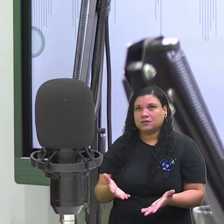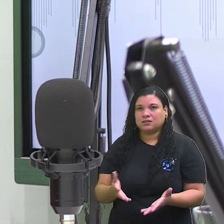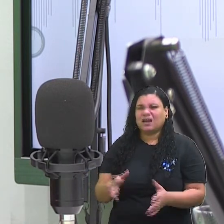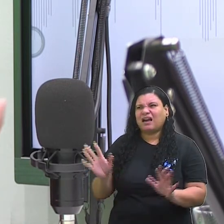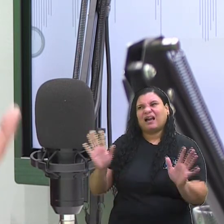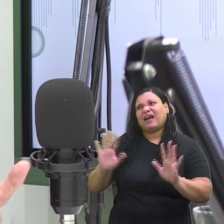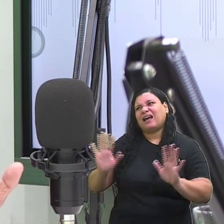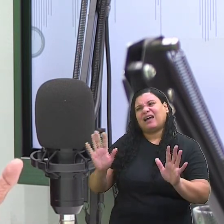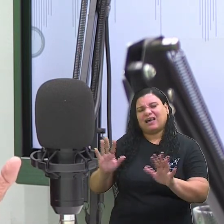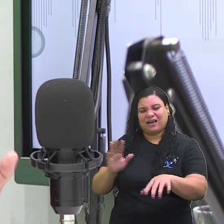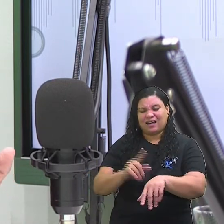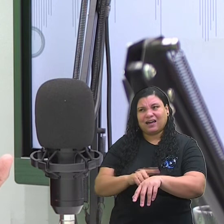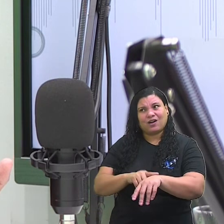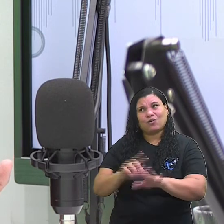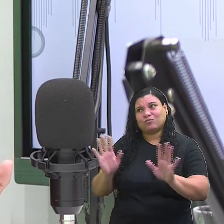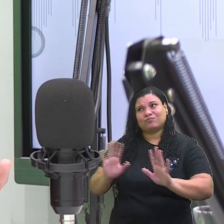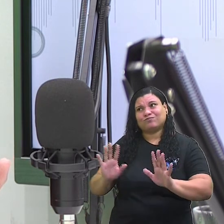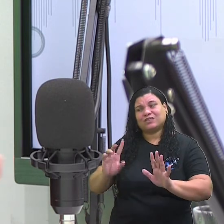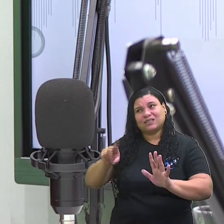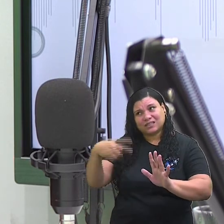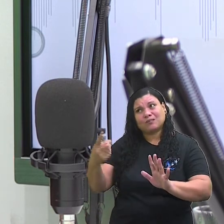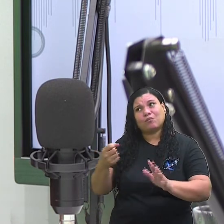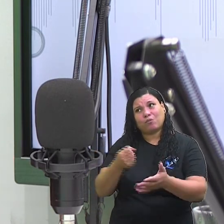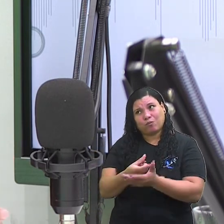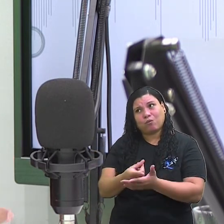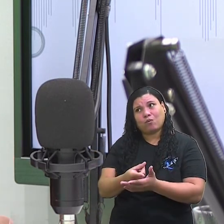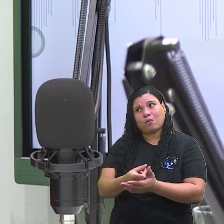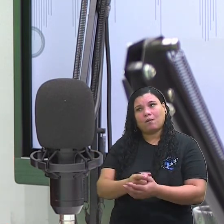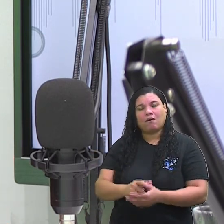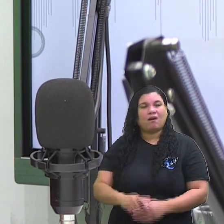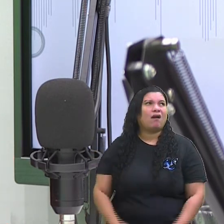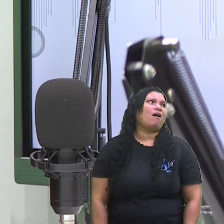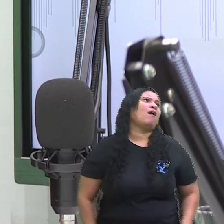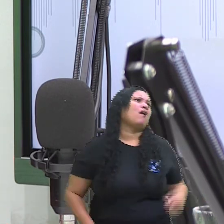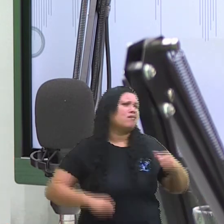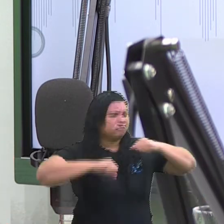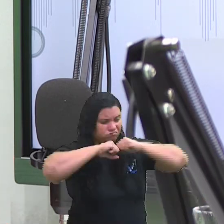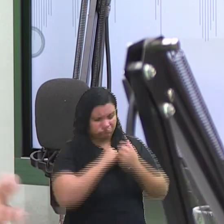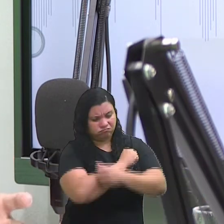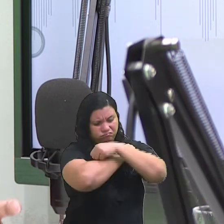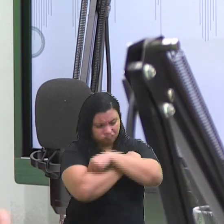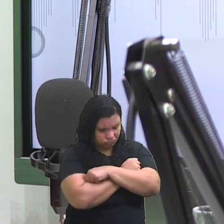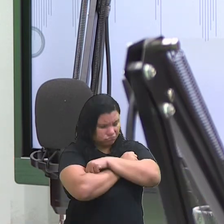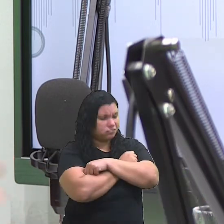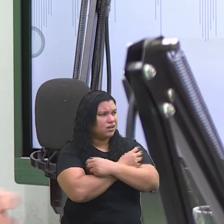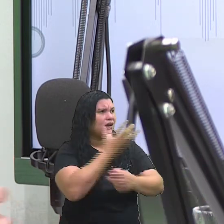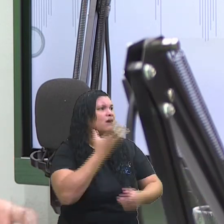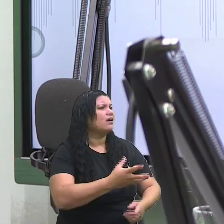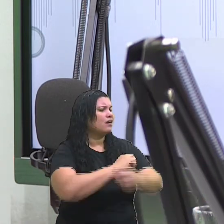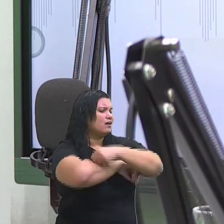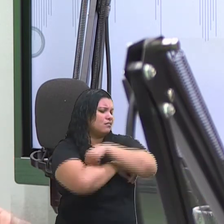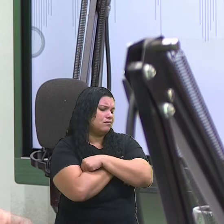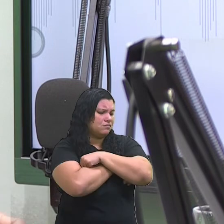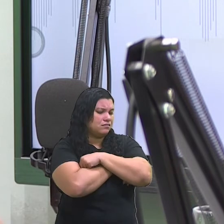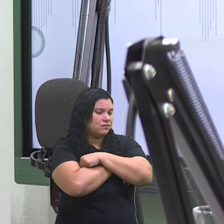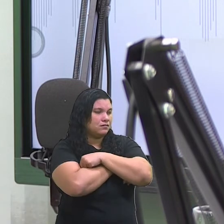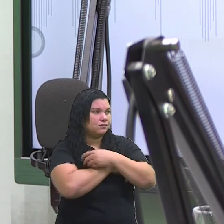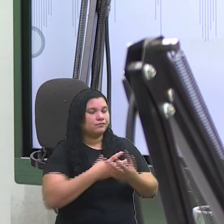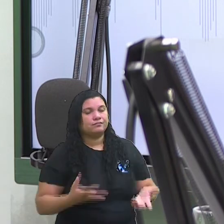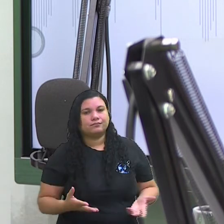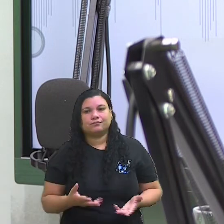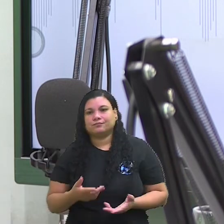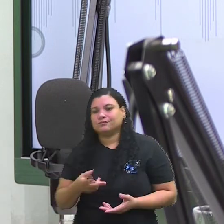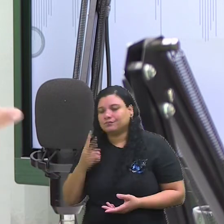quer, que se tem. Não é dessa maneira. Então a gente vê hoje muita pessoas jovens ingressando no mercado